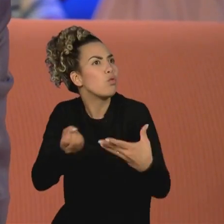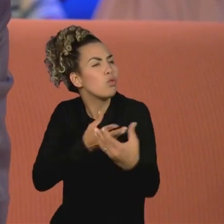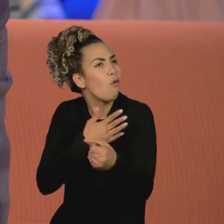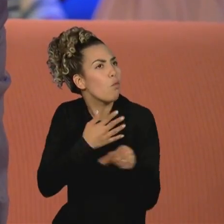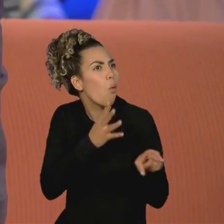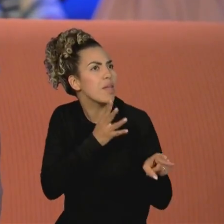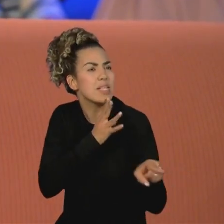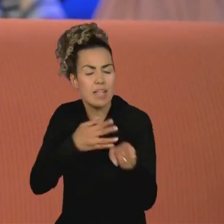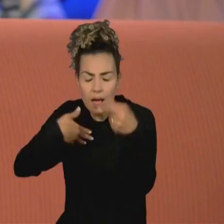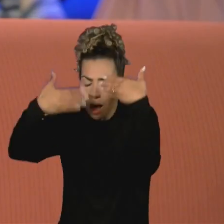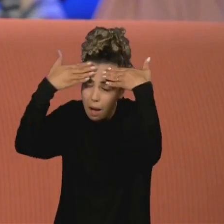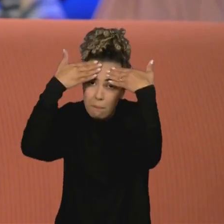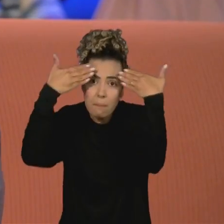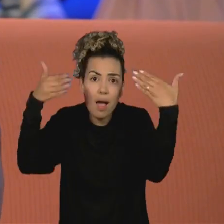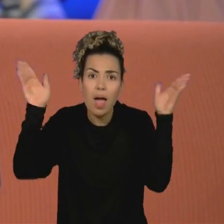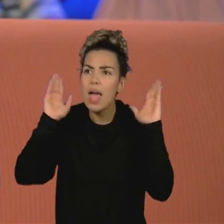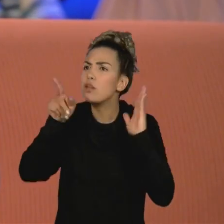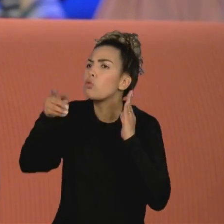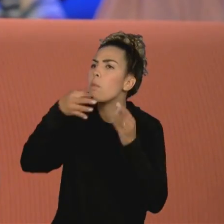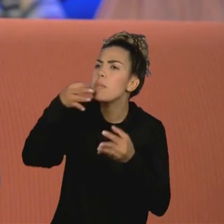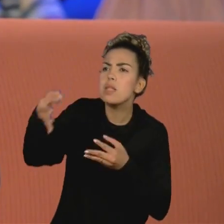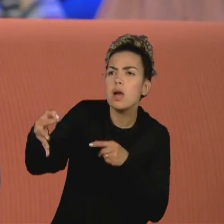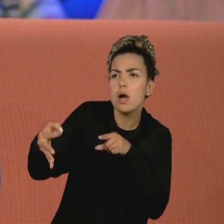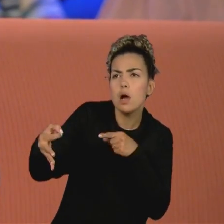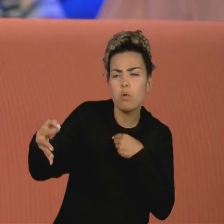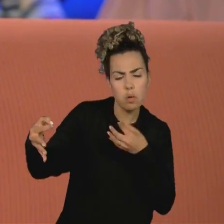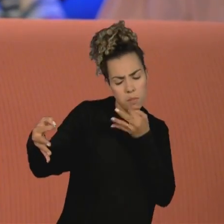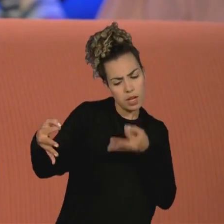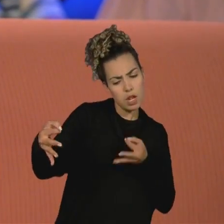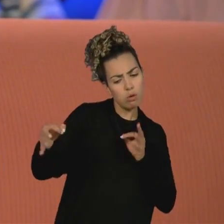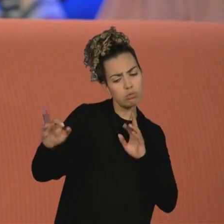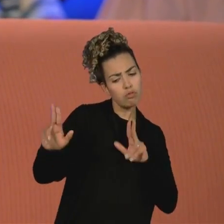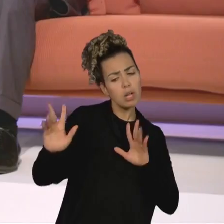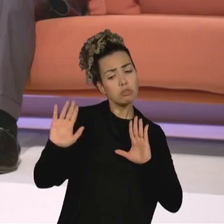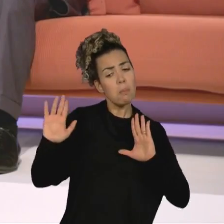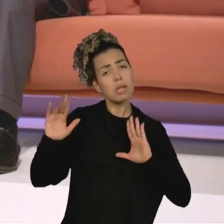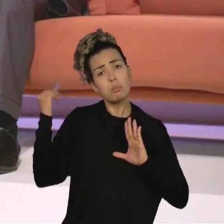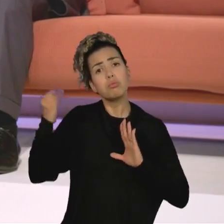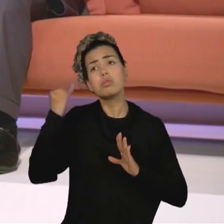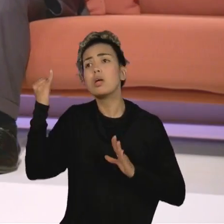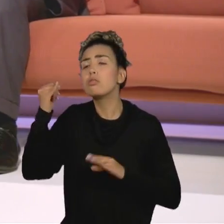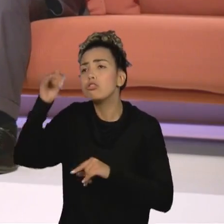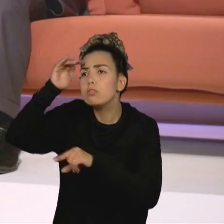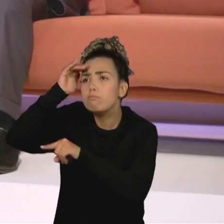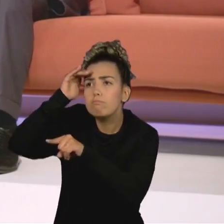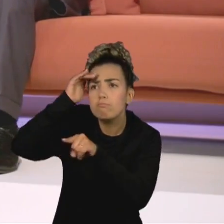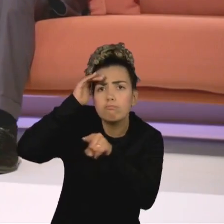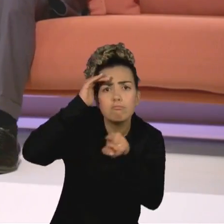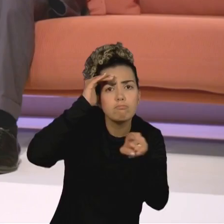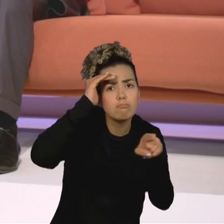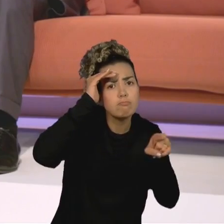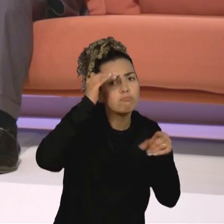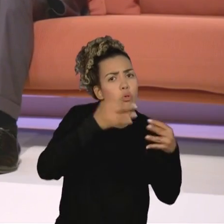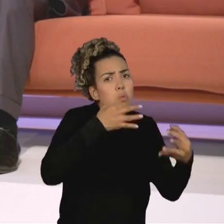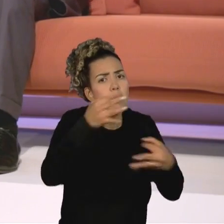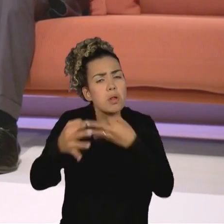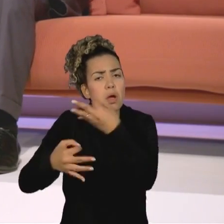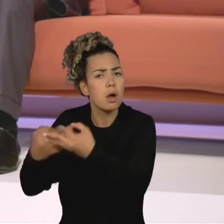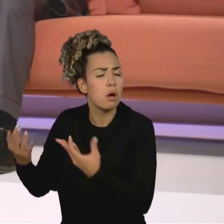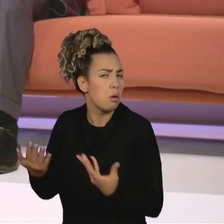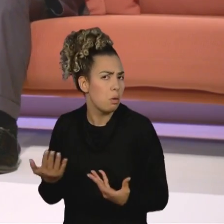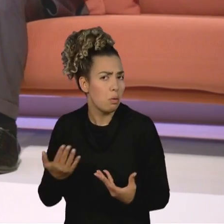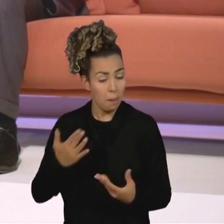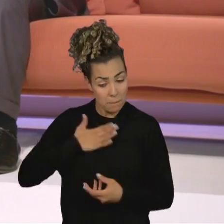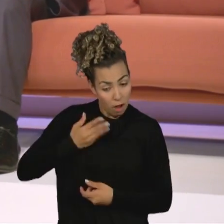cabeça, gostar de ouvir as opiniões dos outros. Isso realmente, eu acho que se eu puder dizer, uma coisa na minha vida que me ajuda é